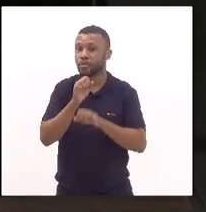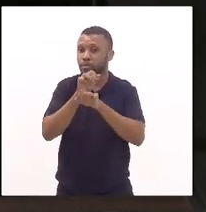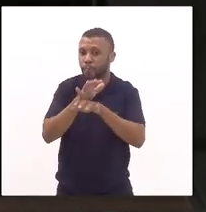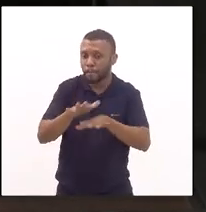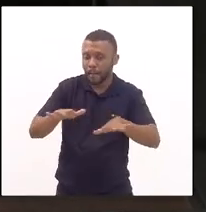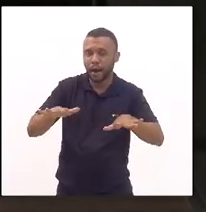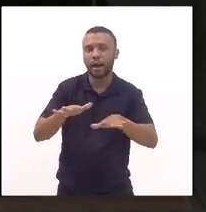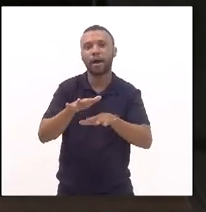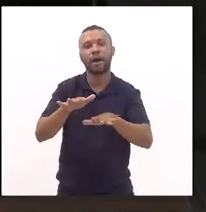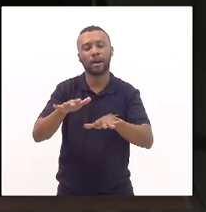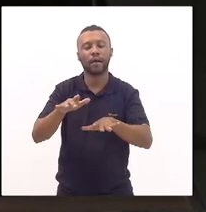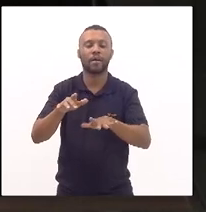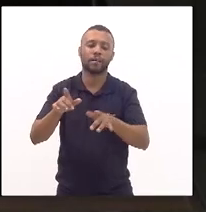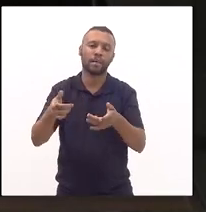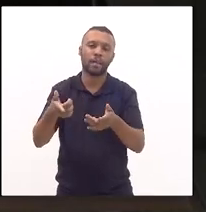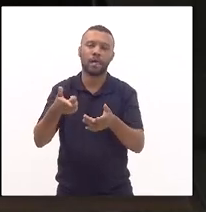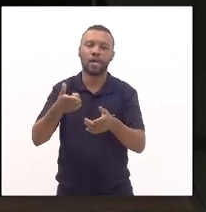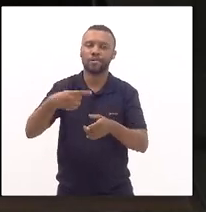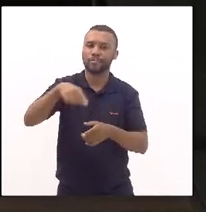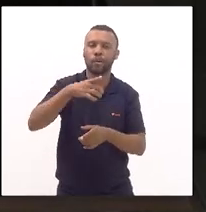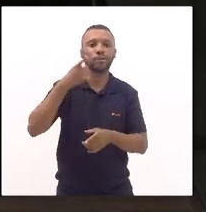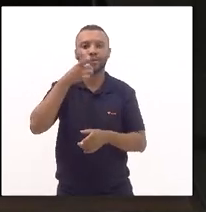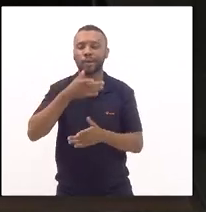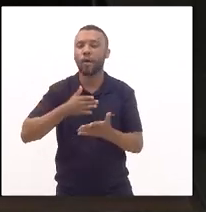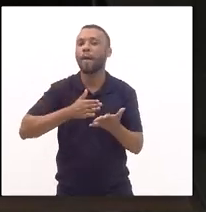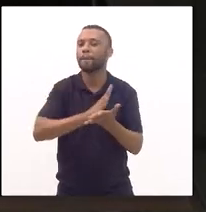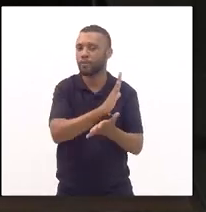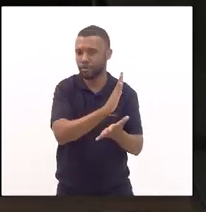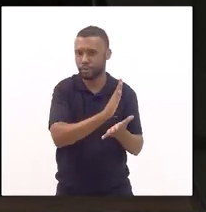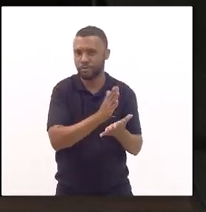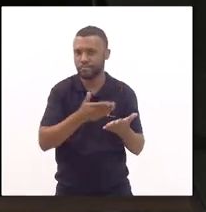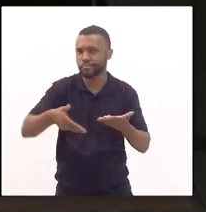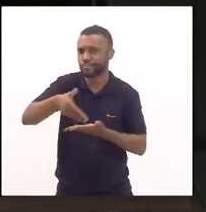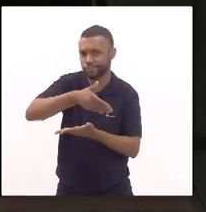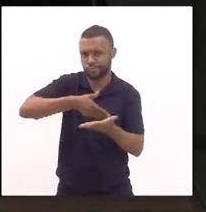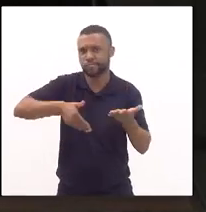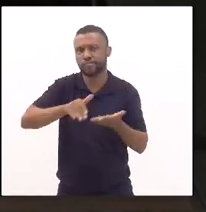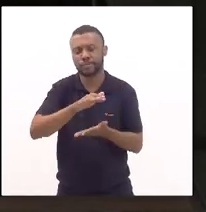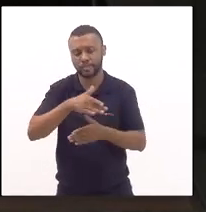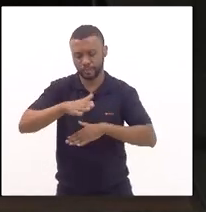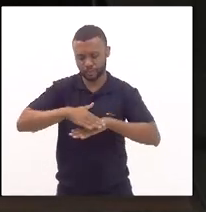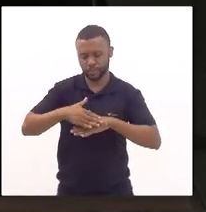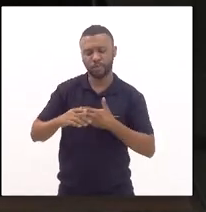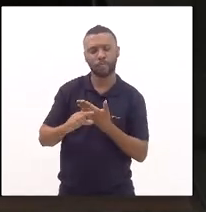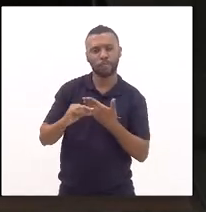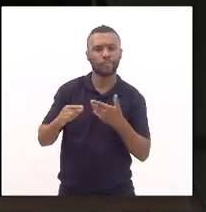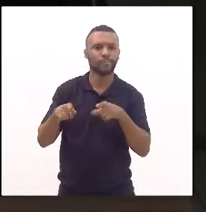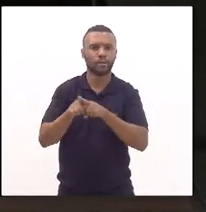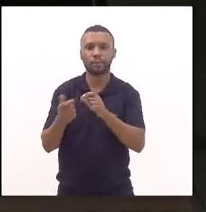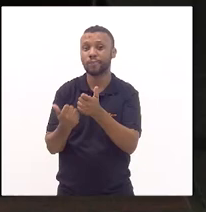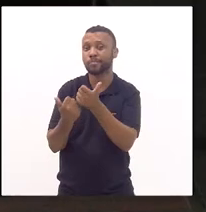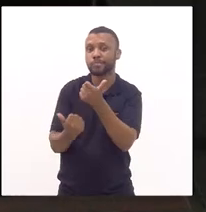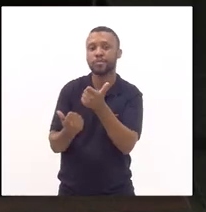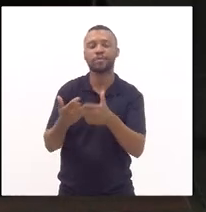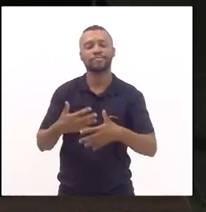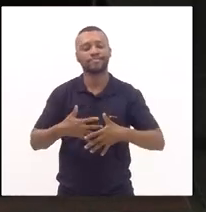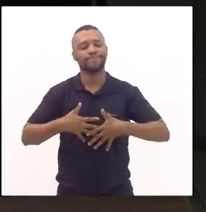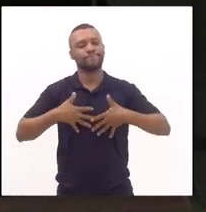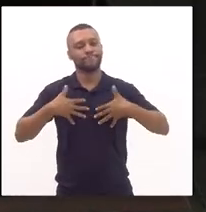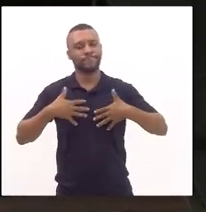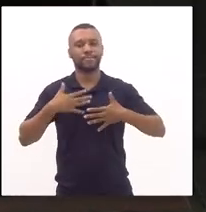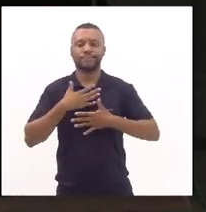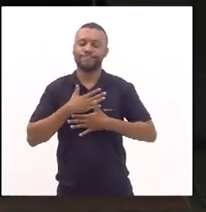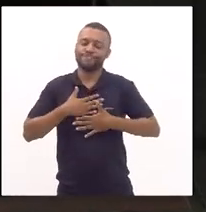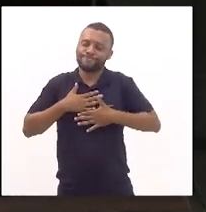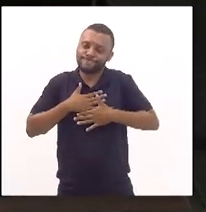com a aprovação dos parlamentares, é também de minha autoria. Então, nós ficamos muito satisfeitos, não é,